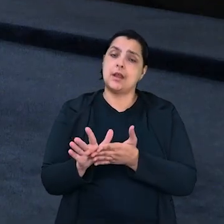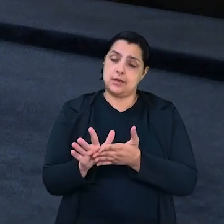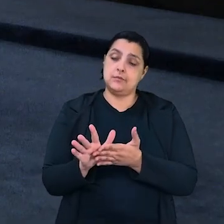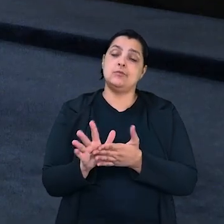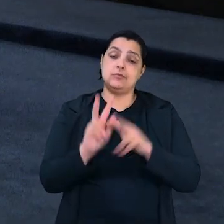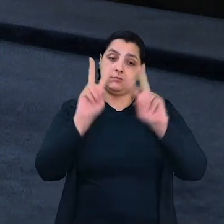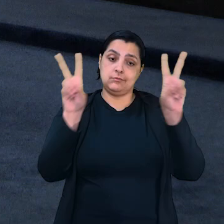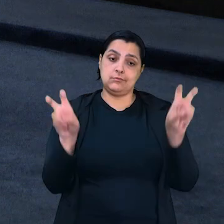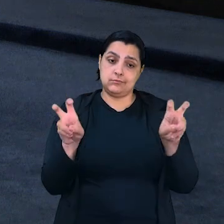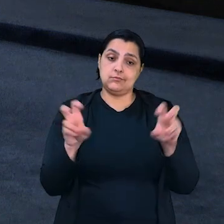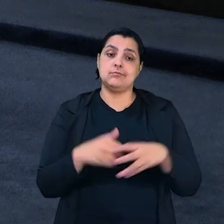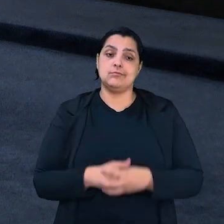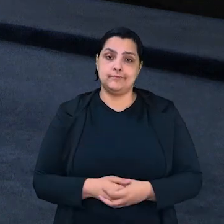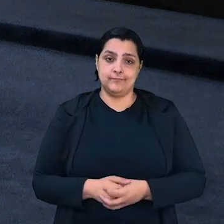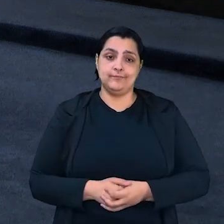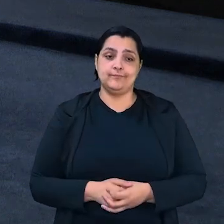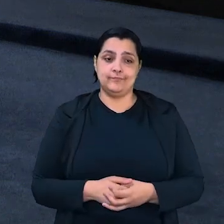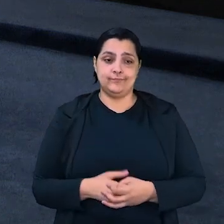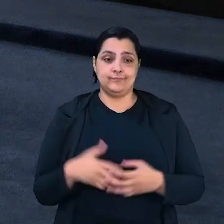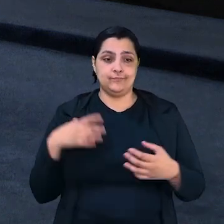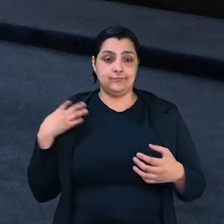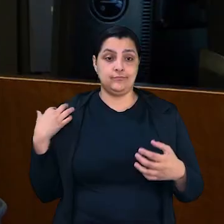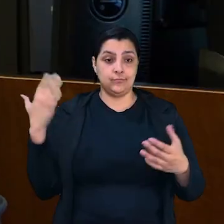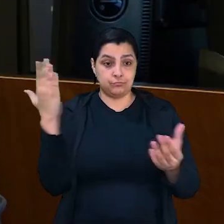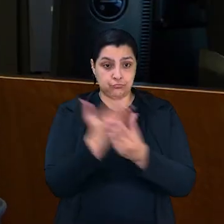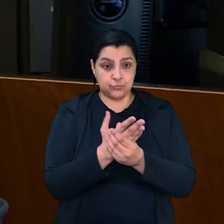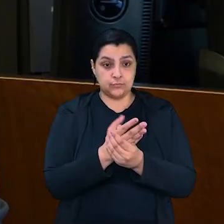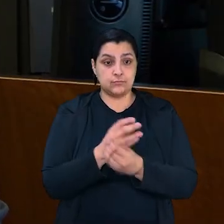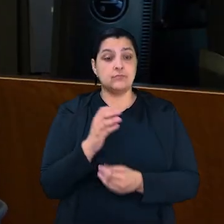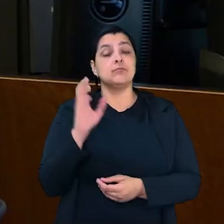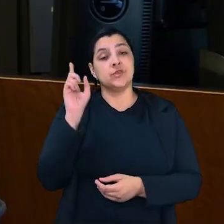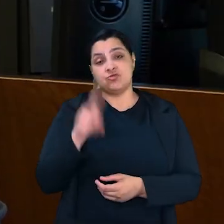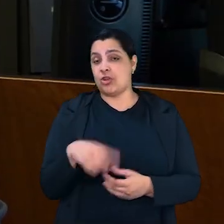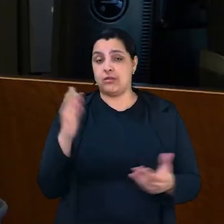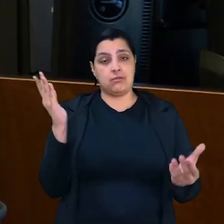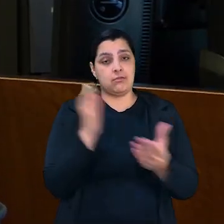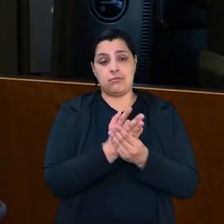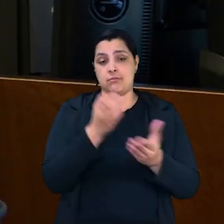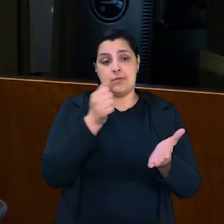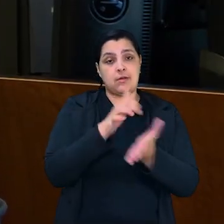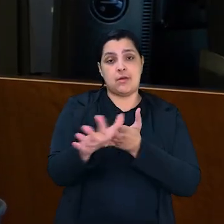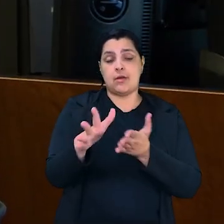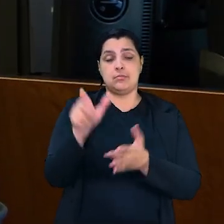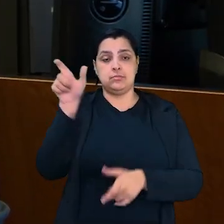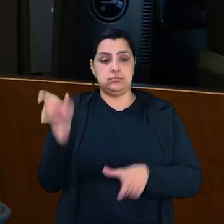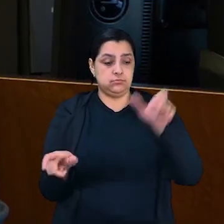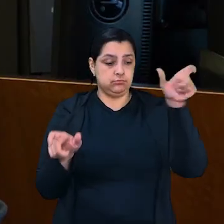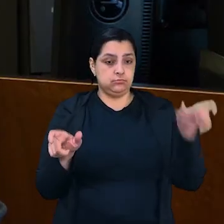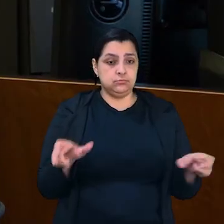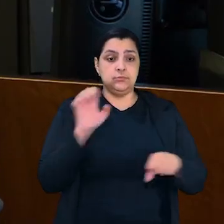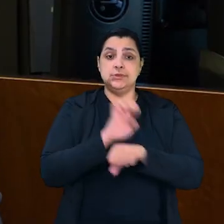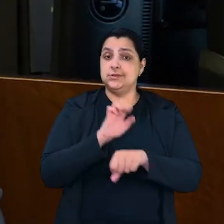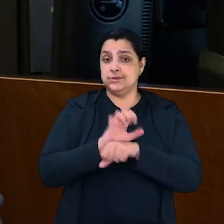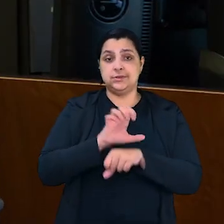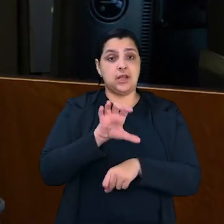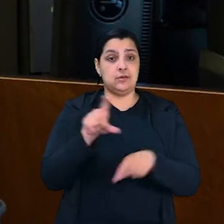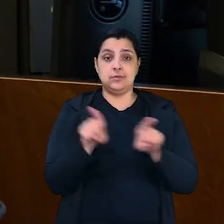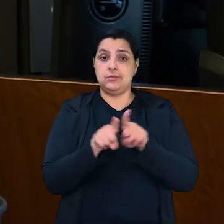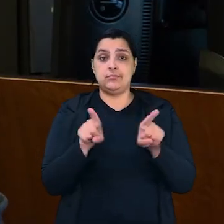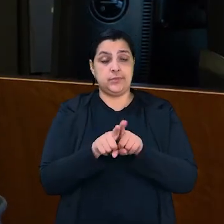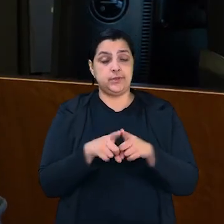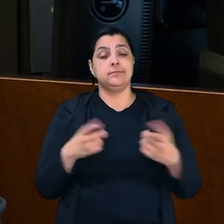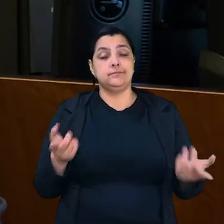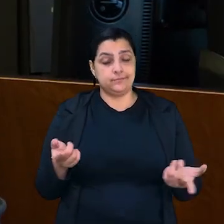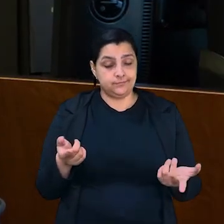gastos relacionados à tramitação de um processo. O processo em si já é um gasto, tanto para as partes quanto para o Estado.